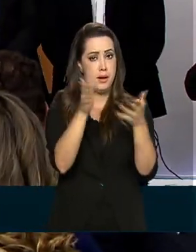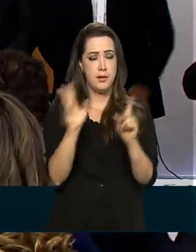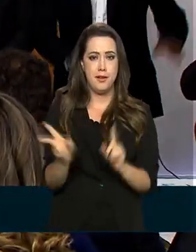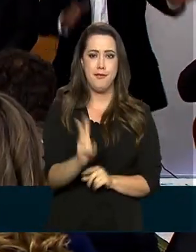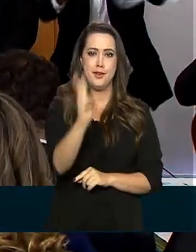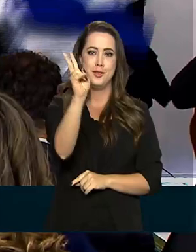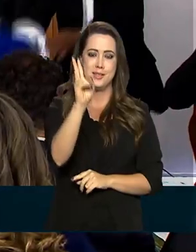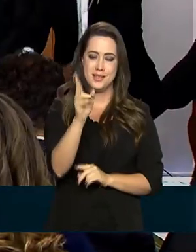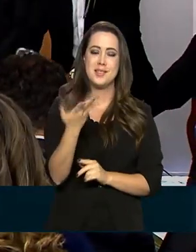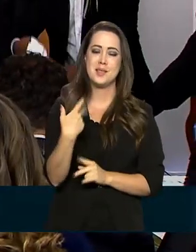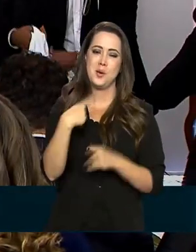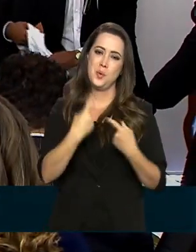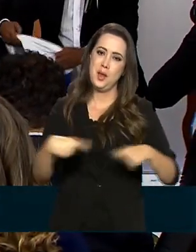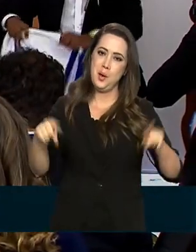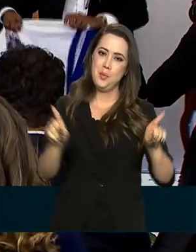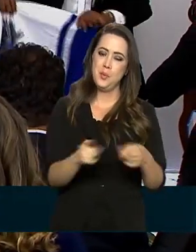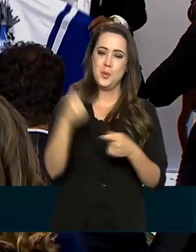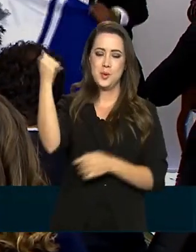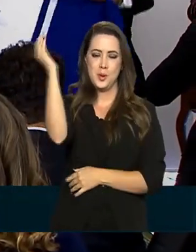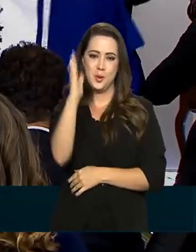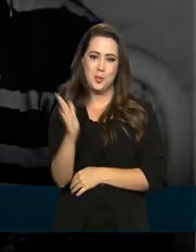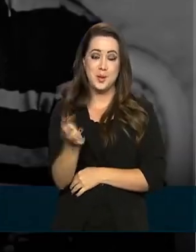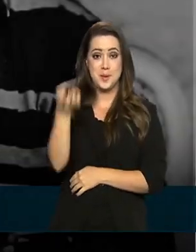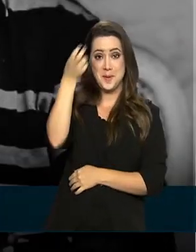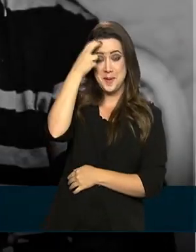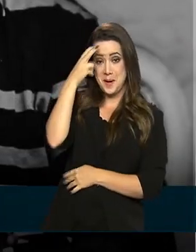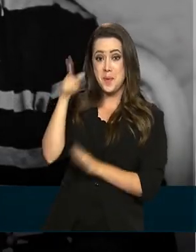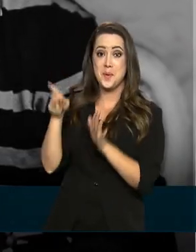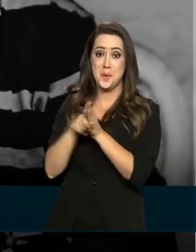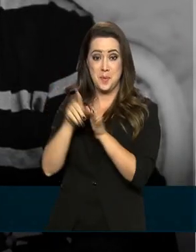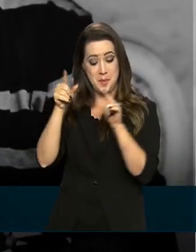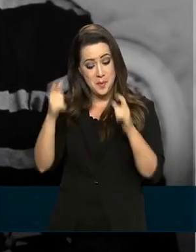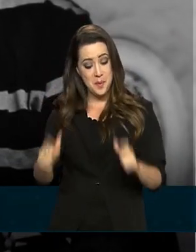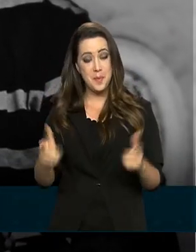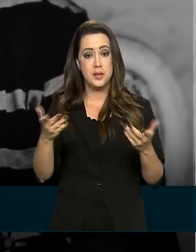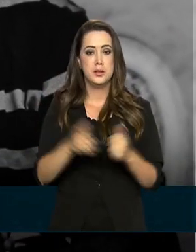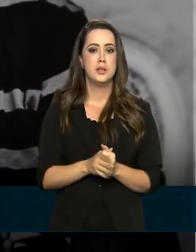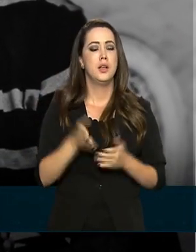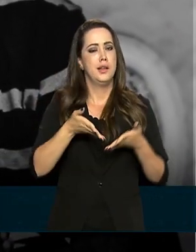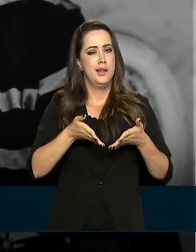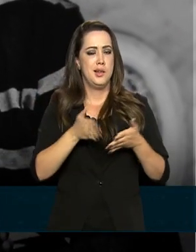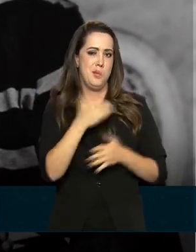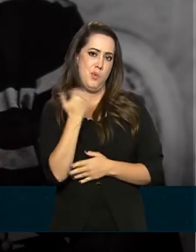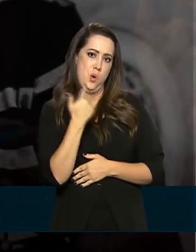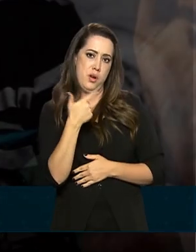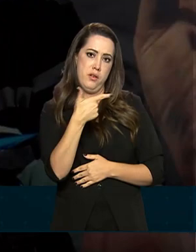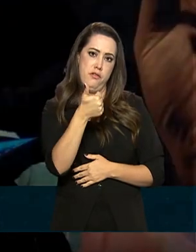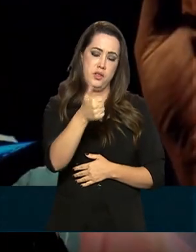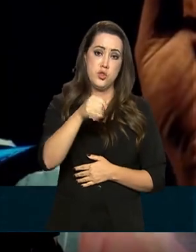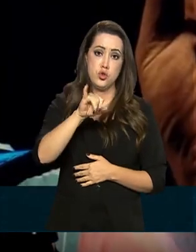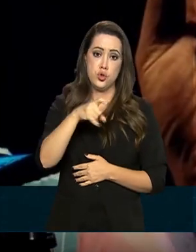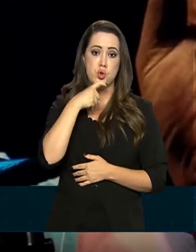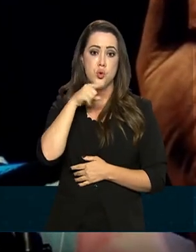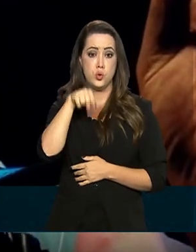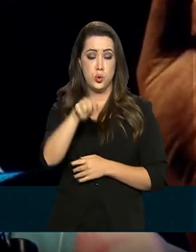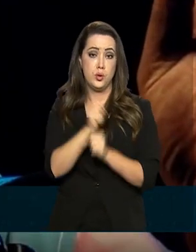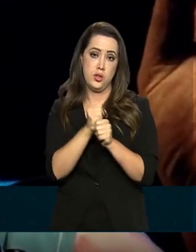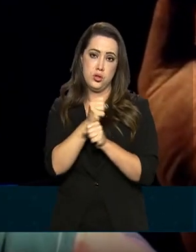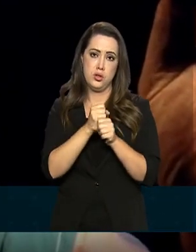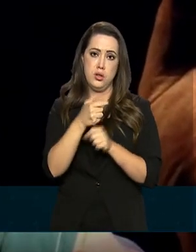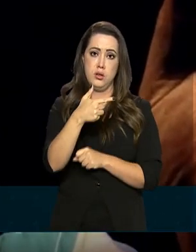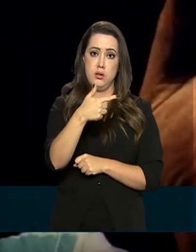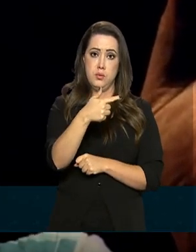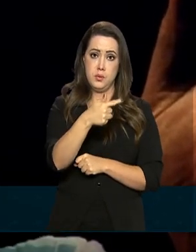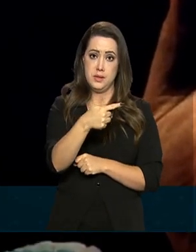da música popular brasileira e da cultura nacional. Pinto do Acordeon morreu no dia 21 de julho deste ano, aos 72